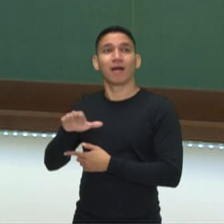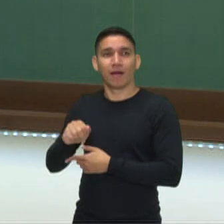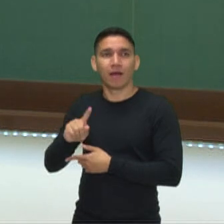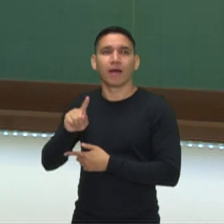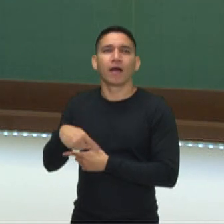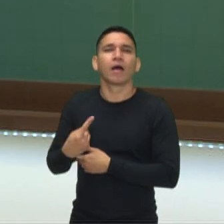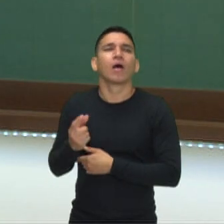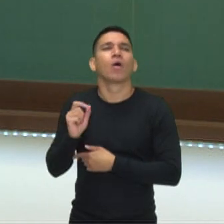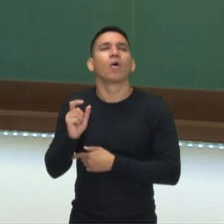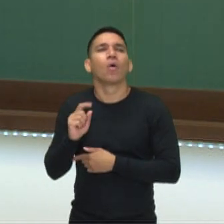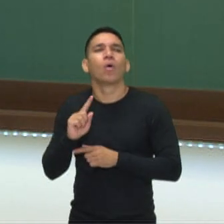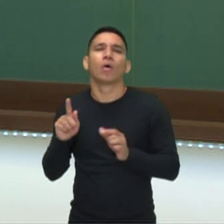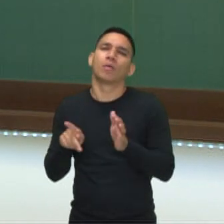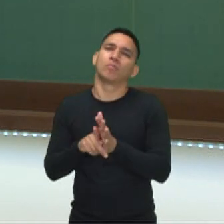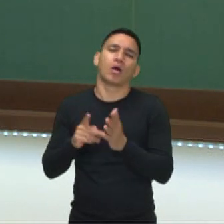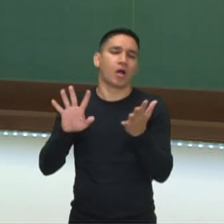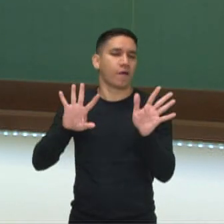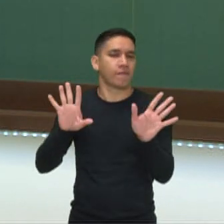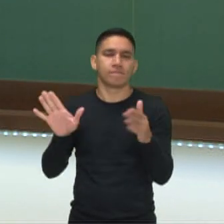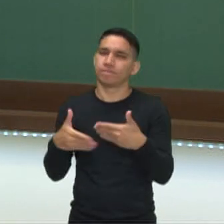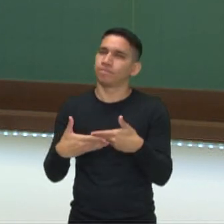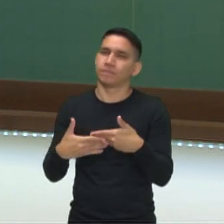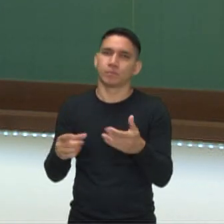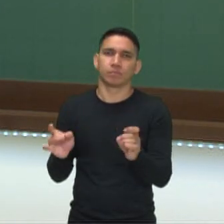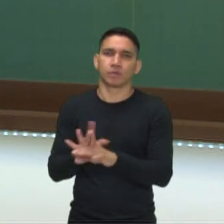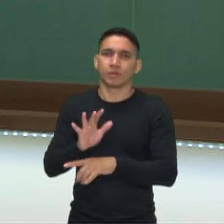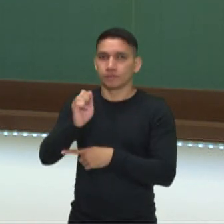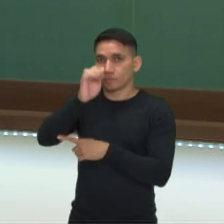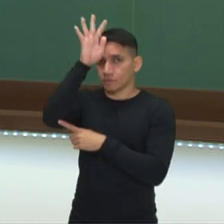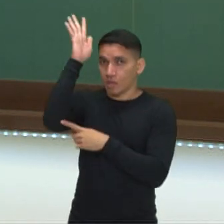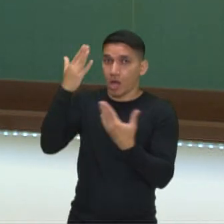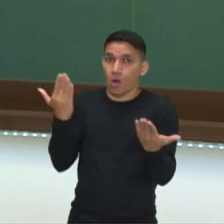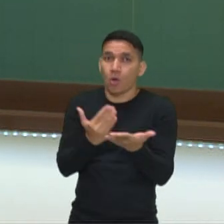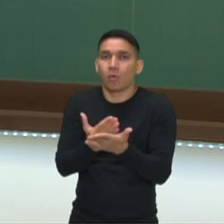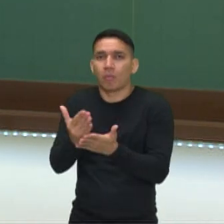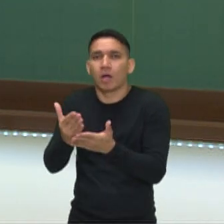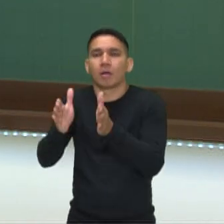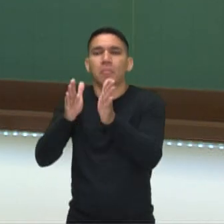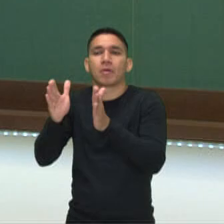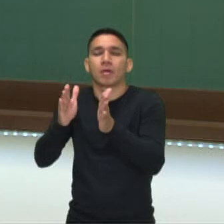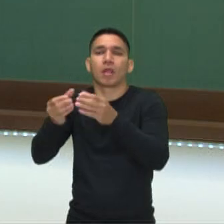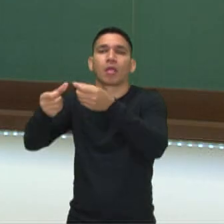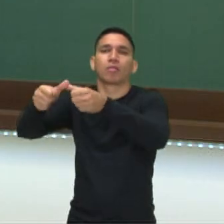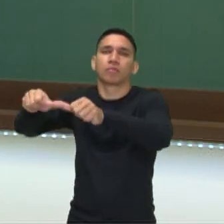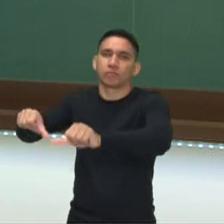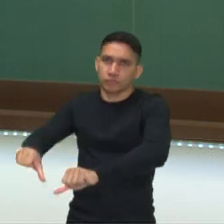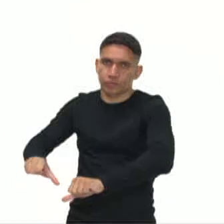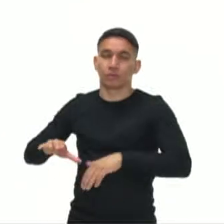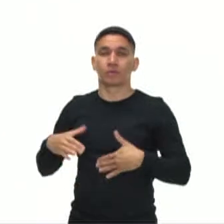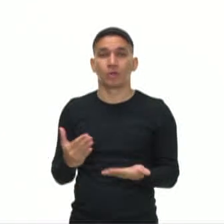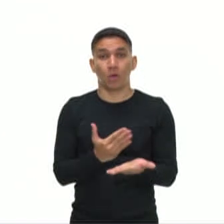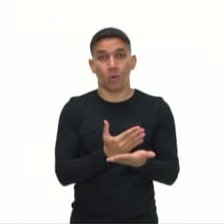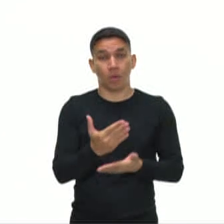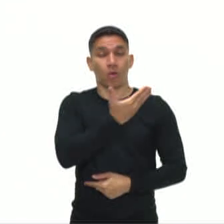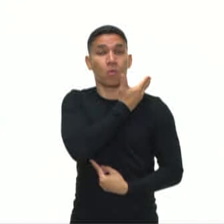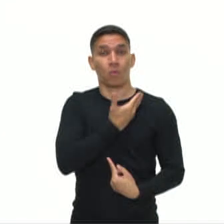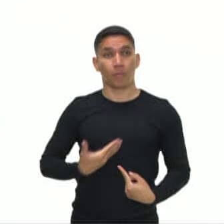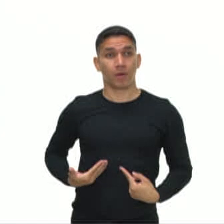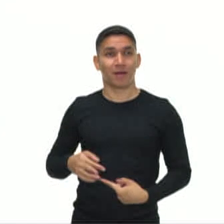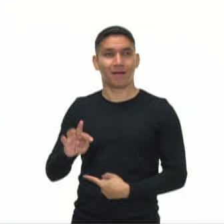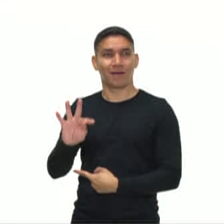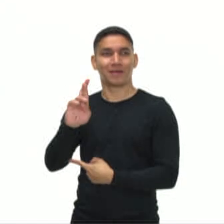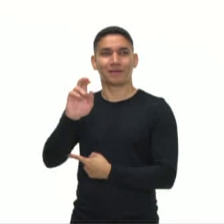período dos grandes dramaturgos, encerra em Roma e nós temos agora um período, infelizmente, de decadência. Durante o governo de Trajano, eram